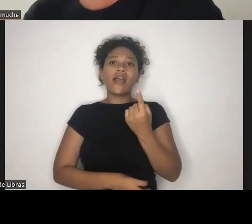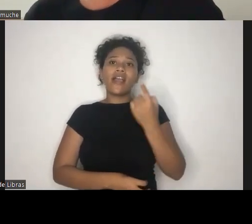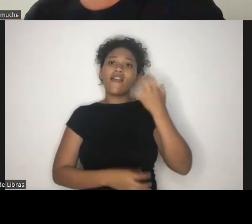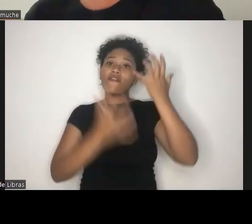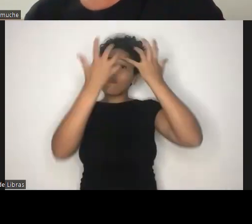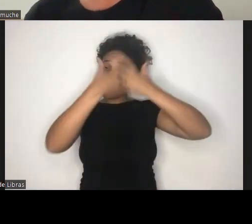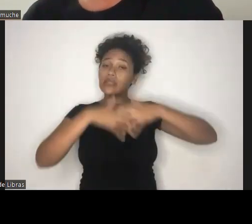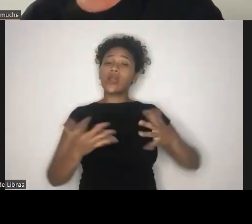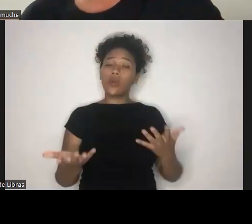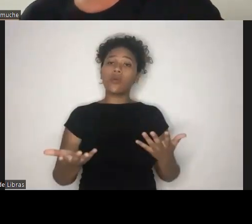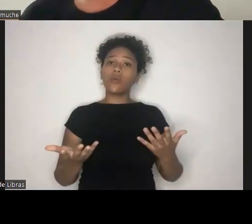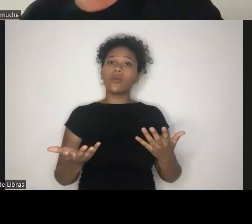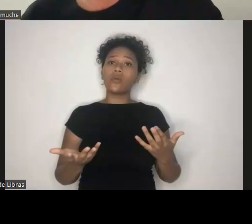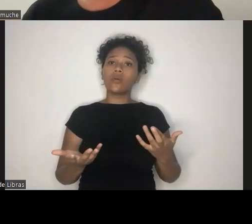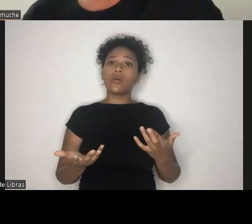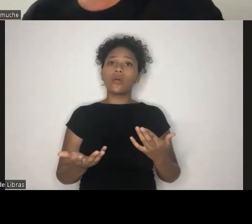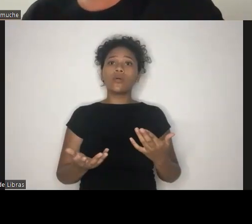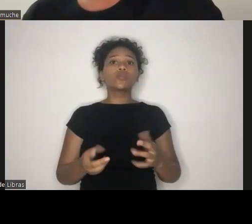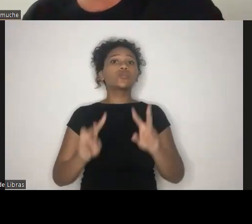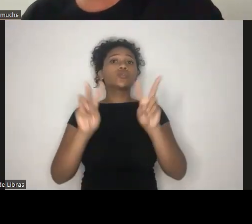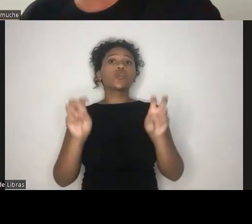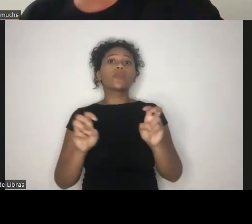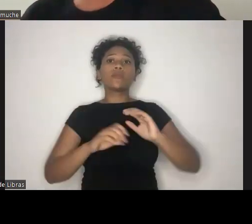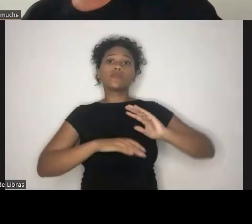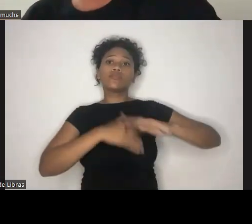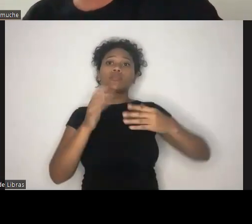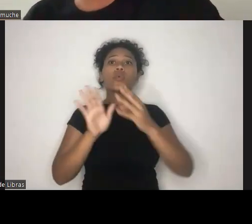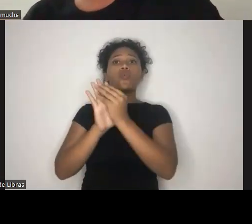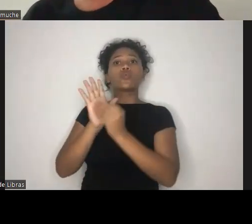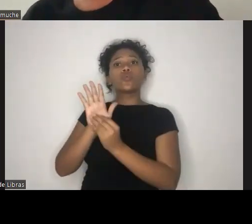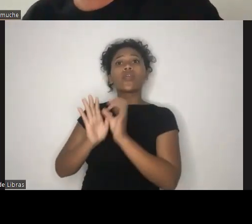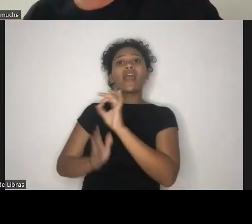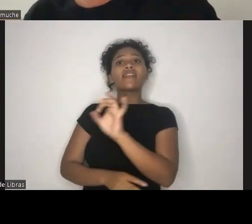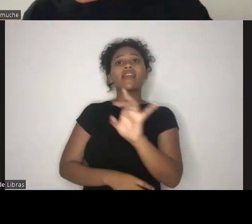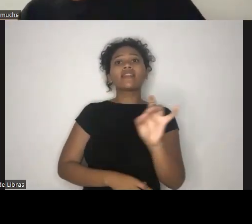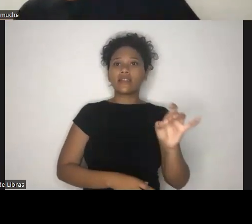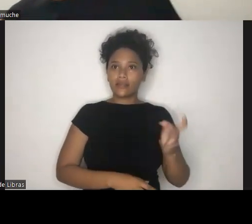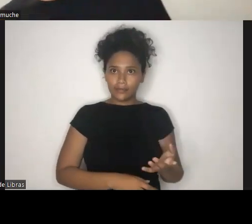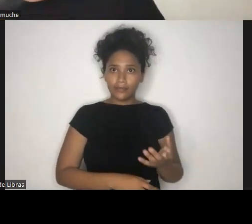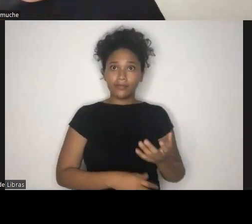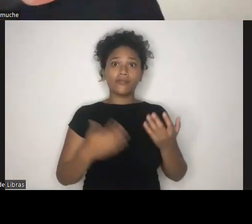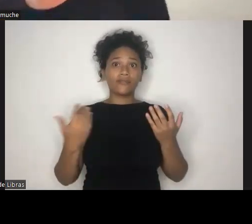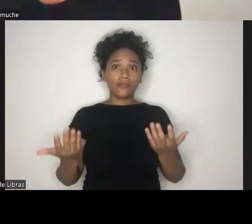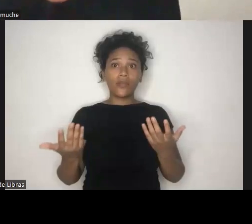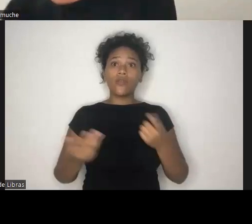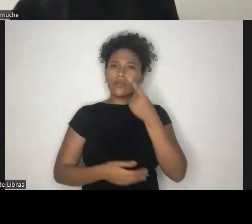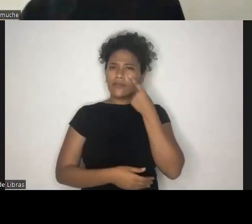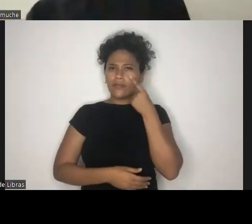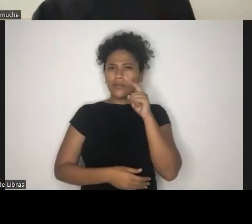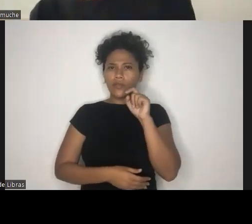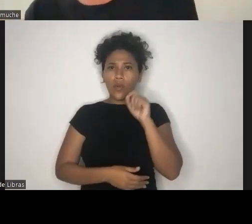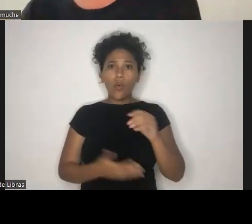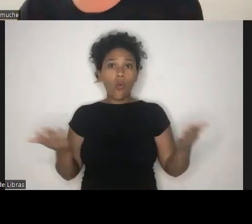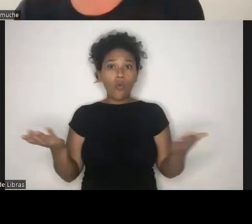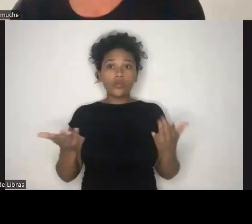a construção do conteúdo de cada tecnologia dessa então você vê hoje uma